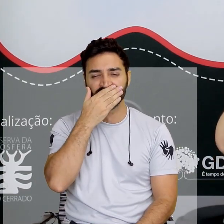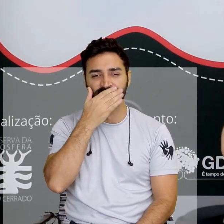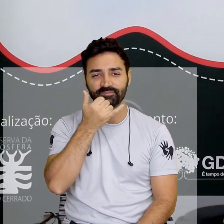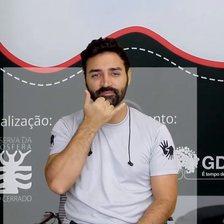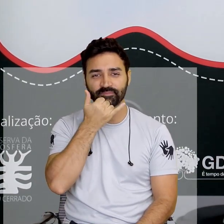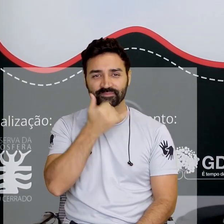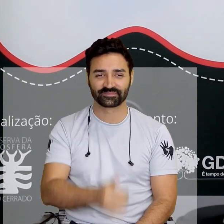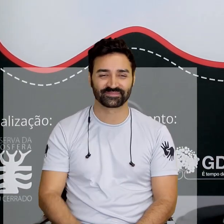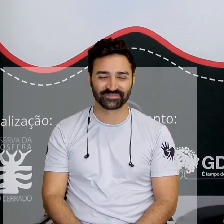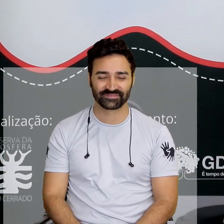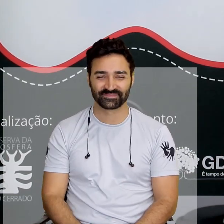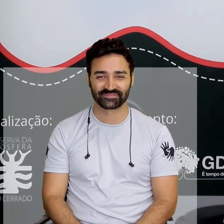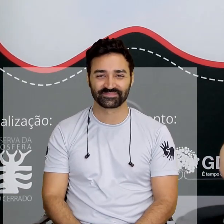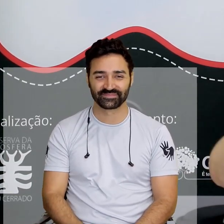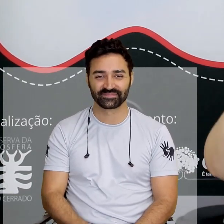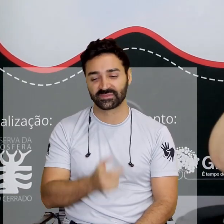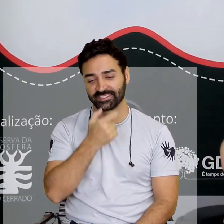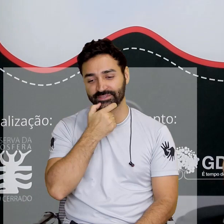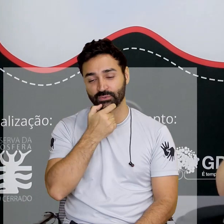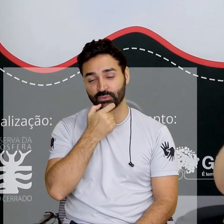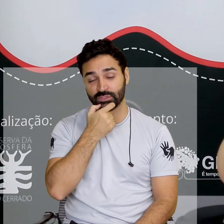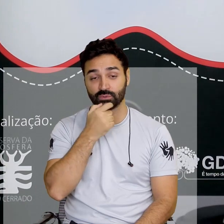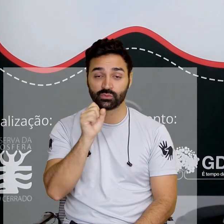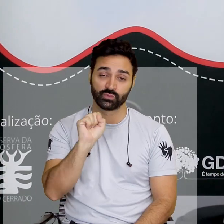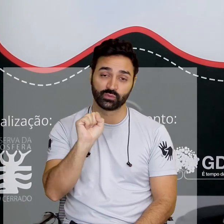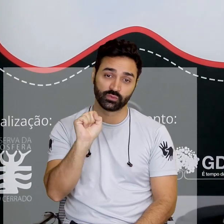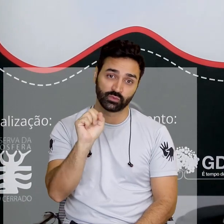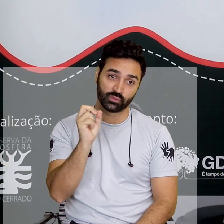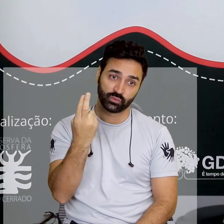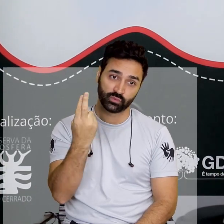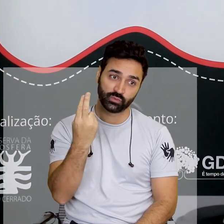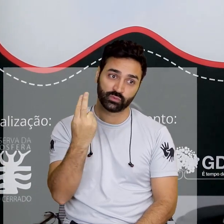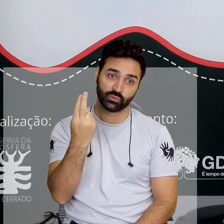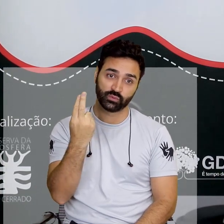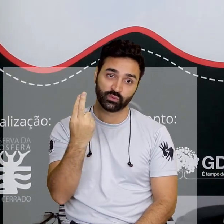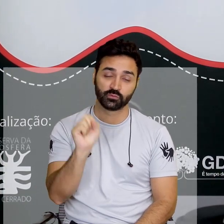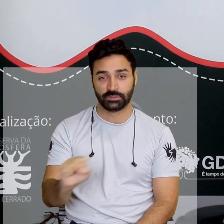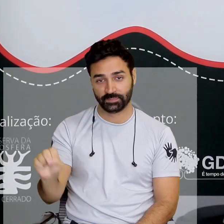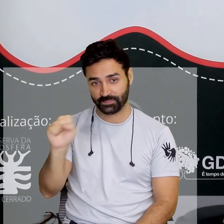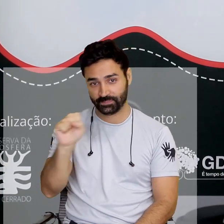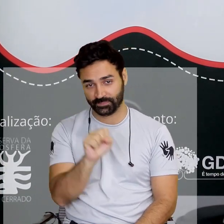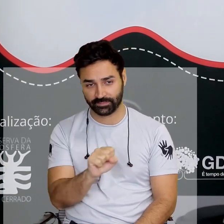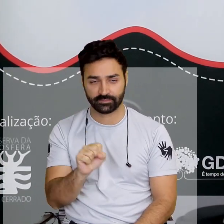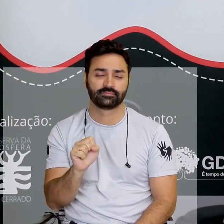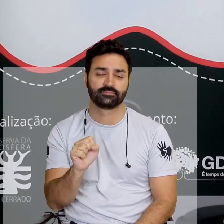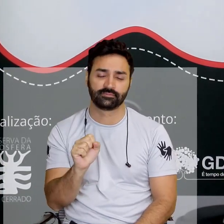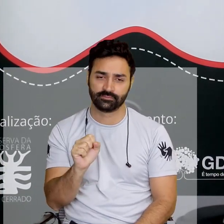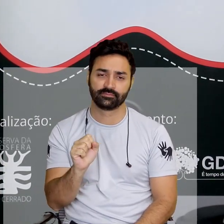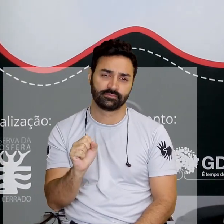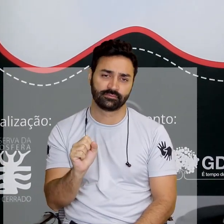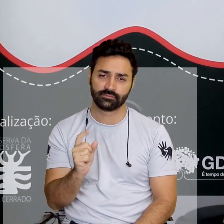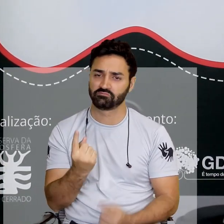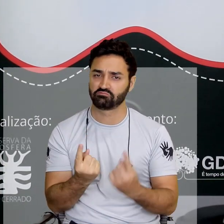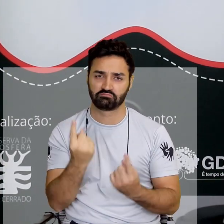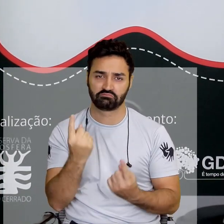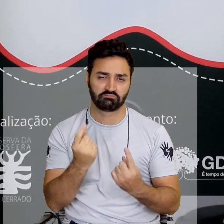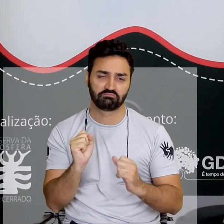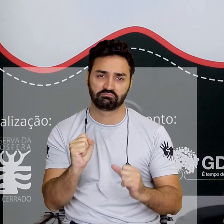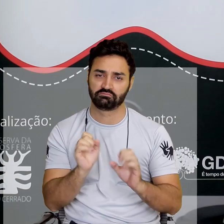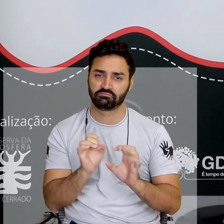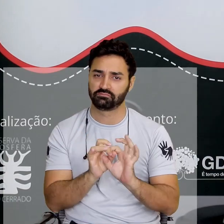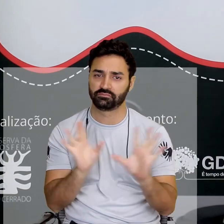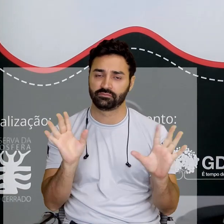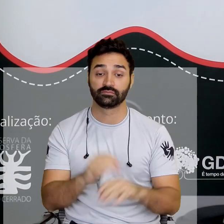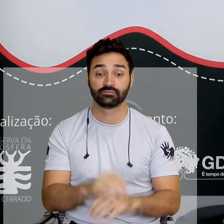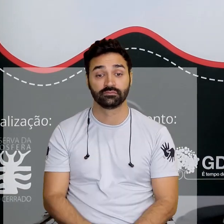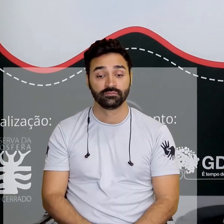Isso, solteiro ou solteiro. Tanto faz, qualquer um dos dois. E